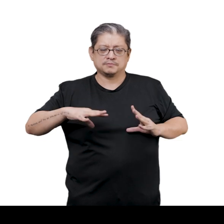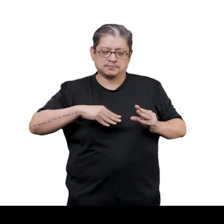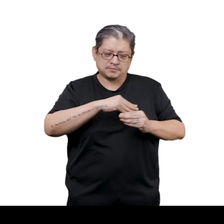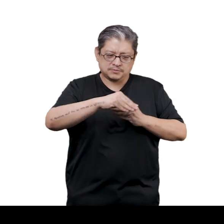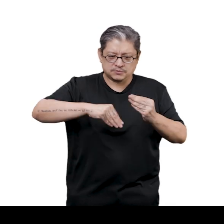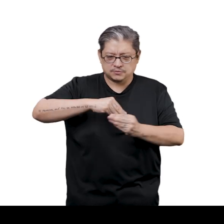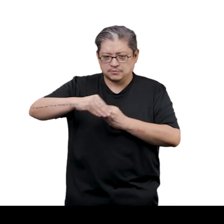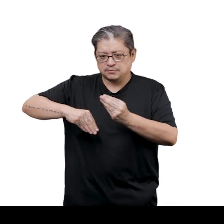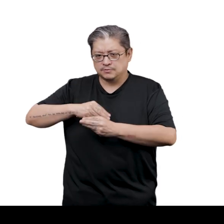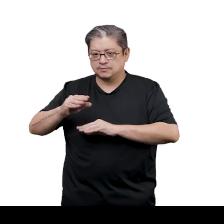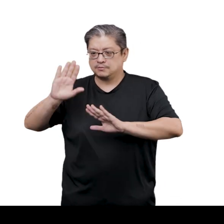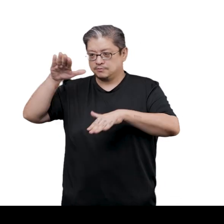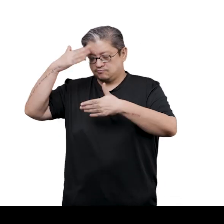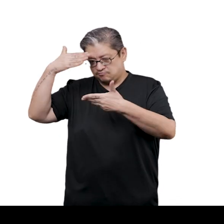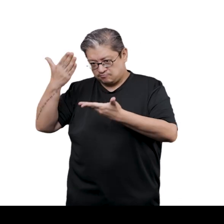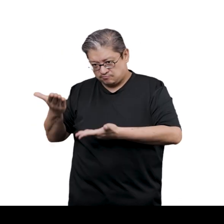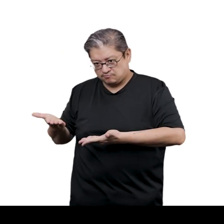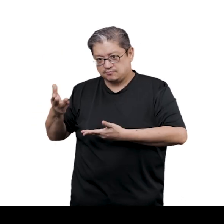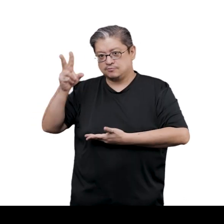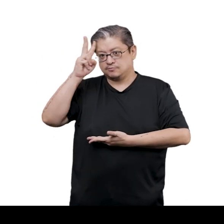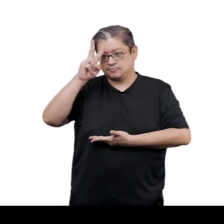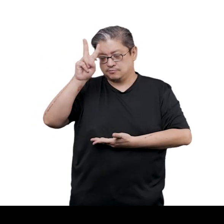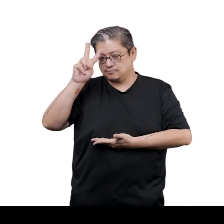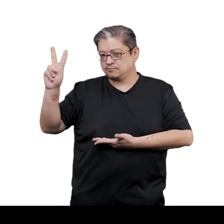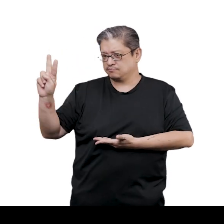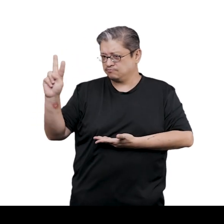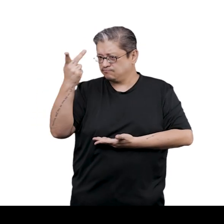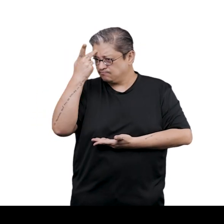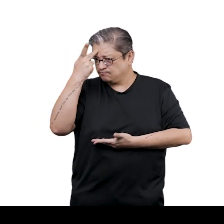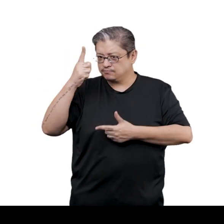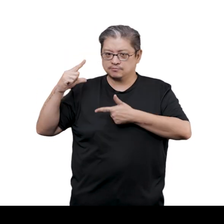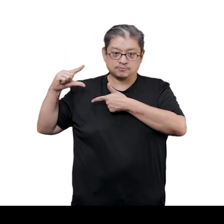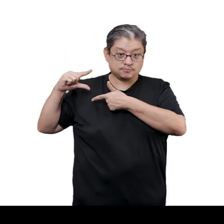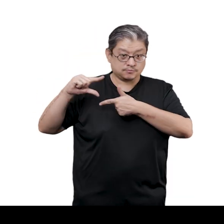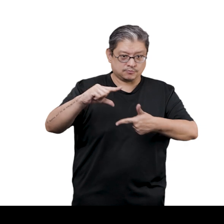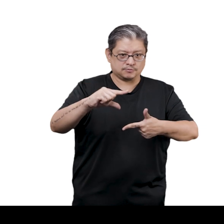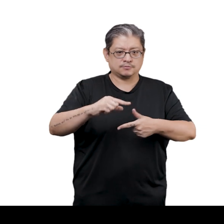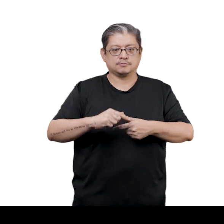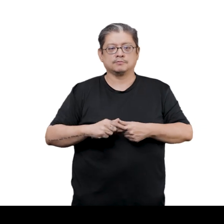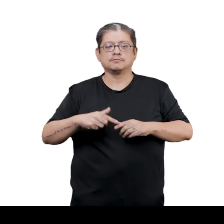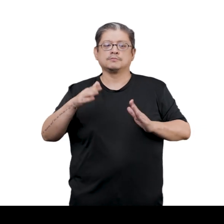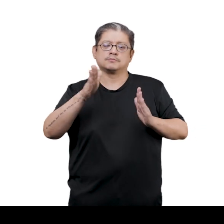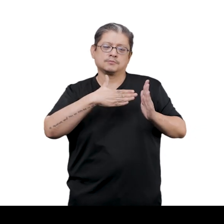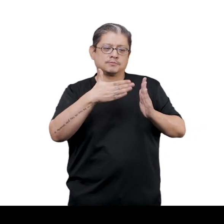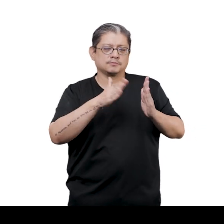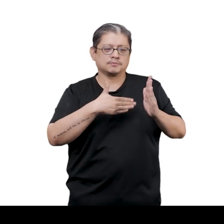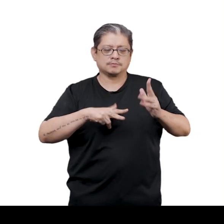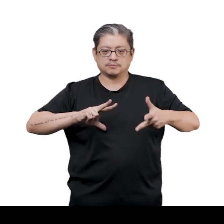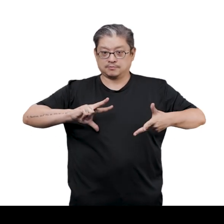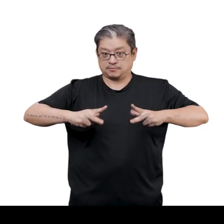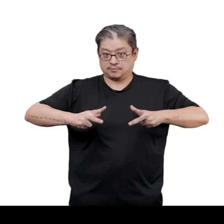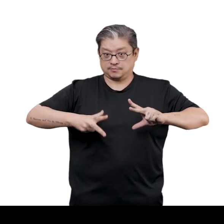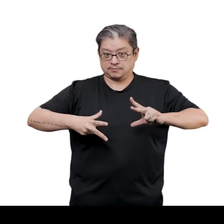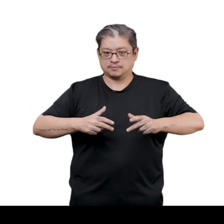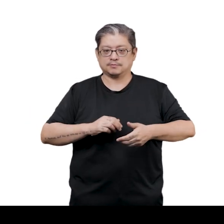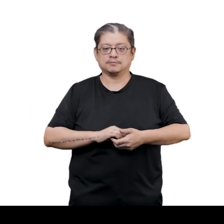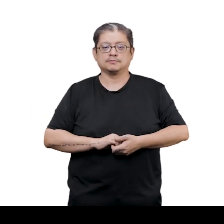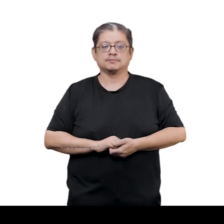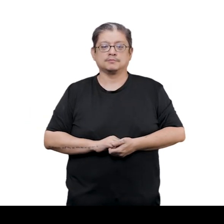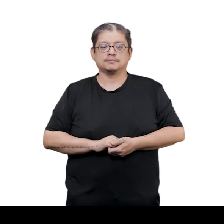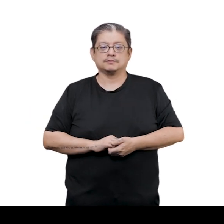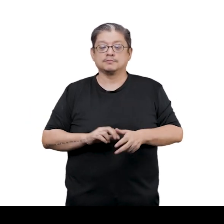da composição, que homenageia e desconstrói simultaneamente as tradições construtivas e